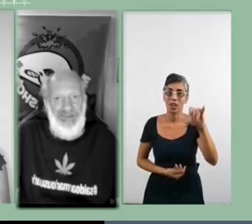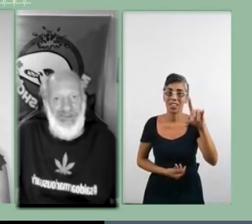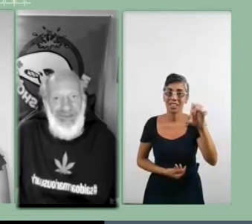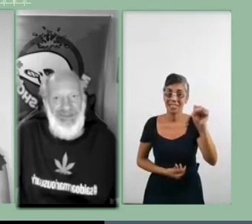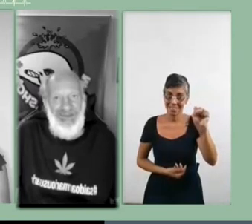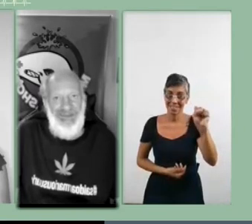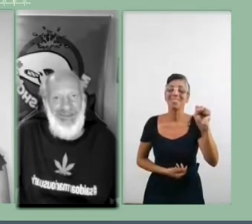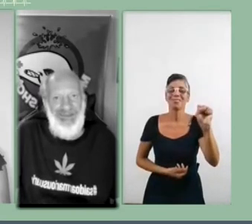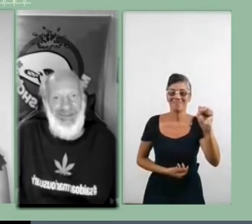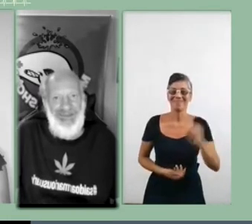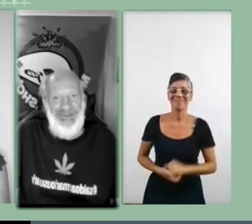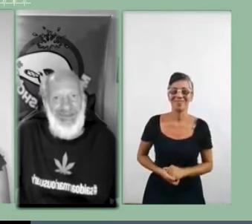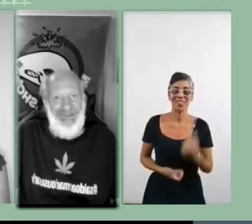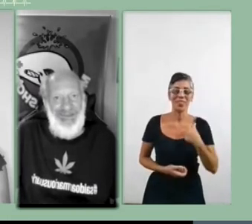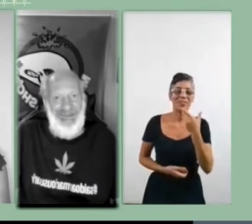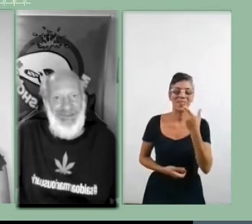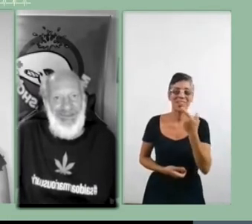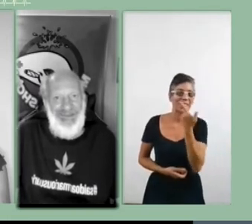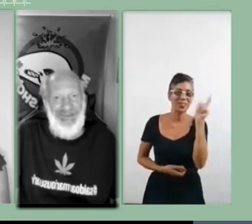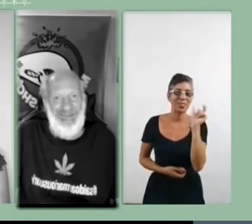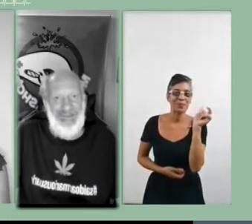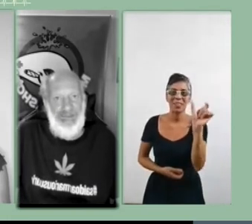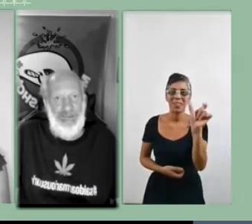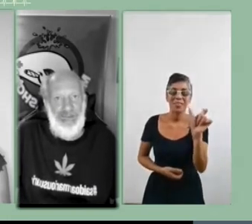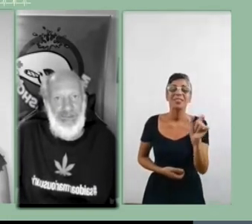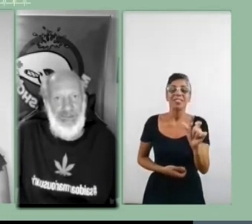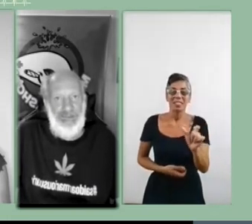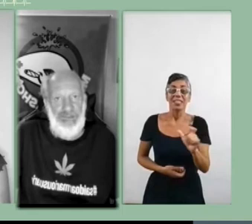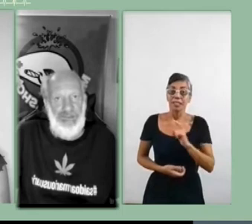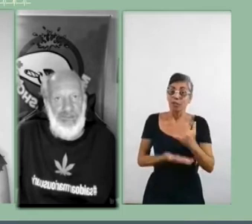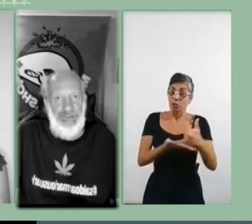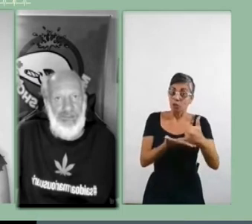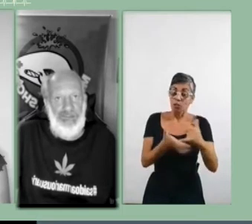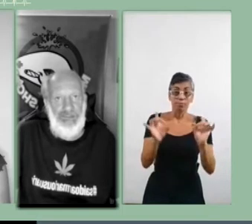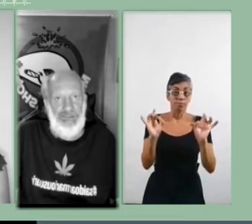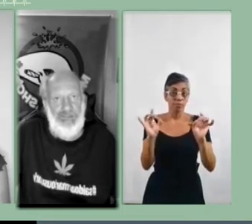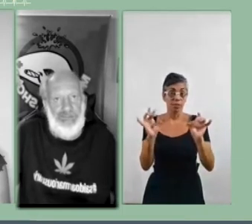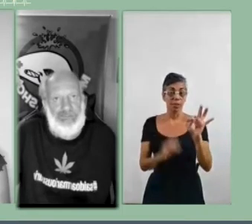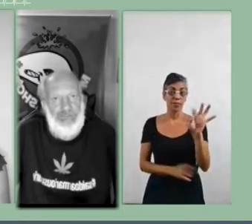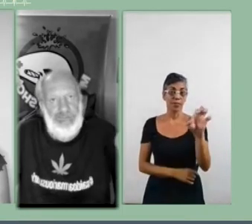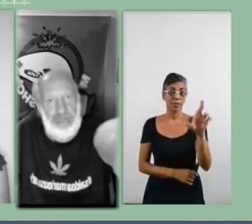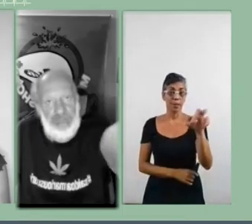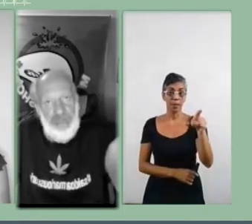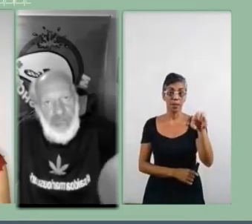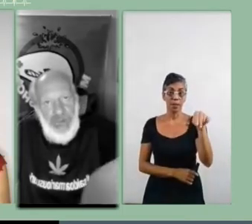Me faltou palavras. Tem os óleos essenciais, os terpenos e os...